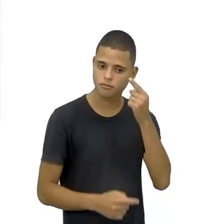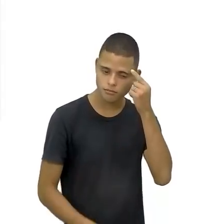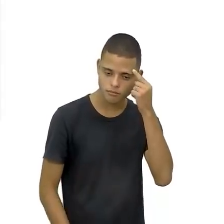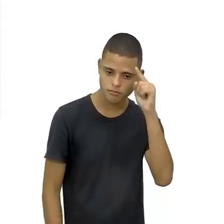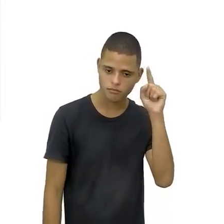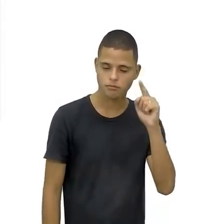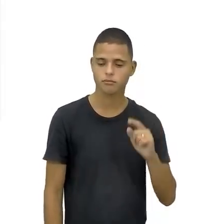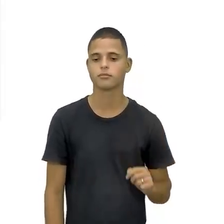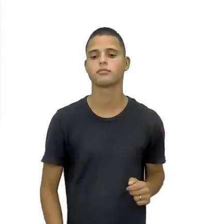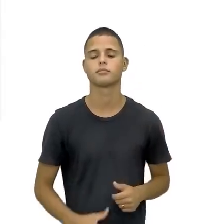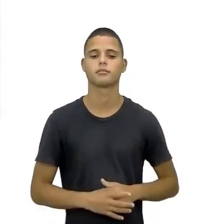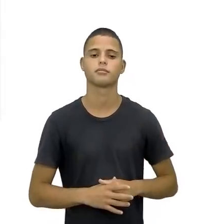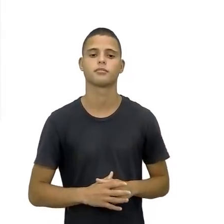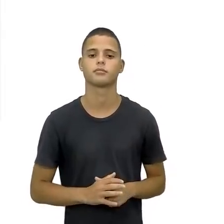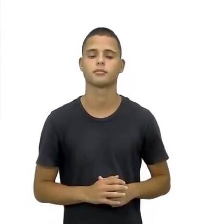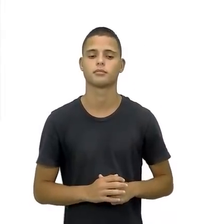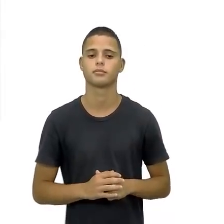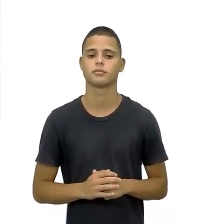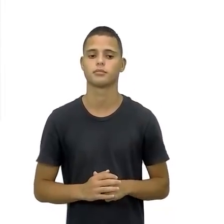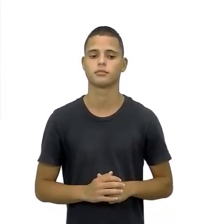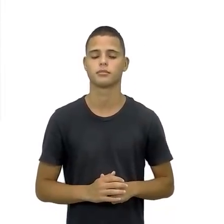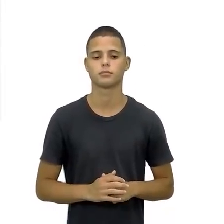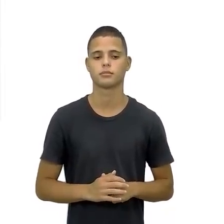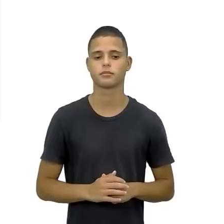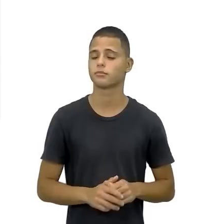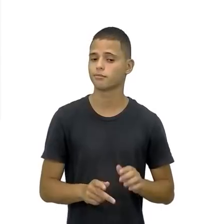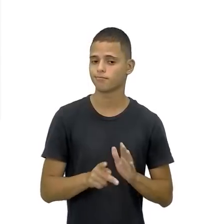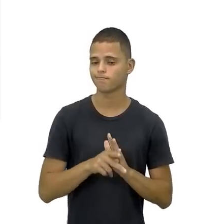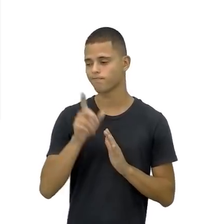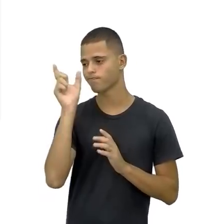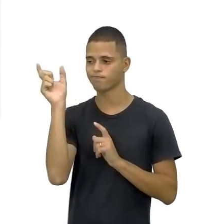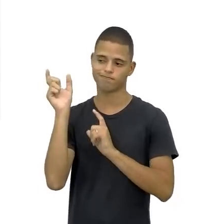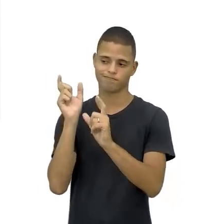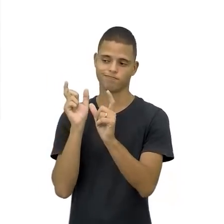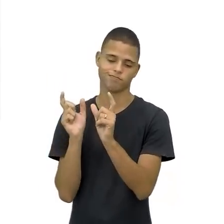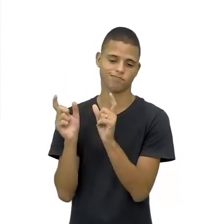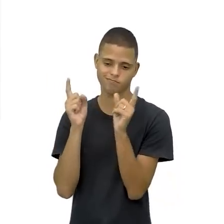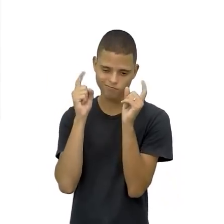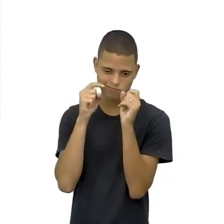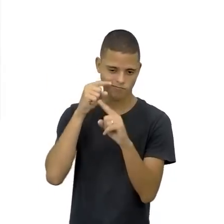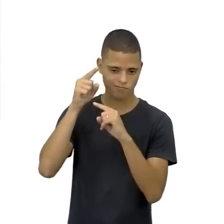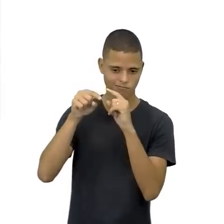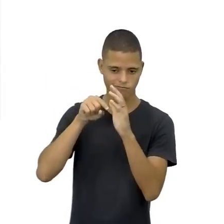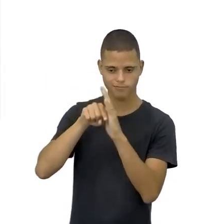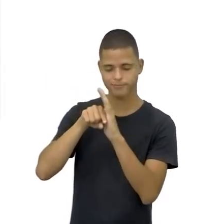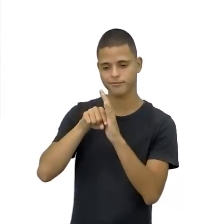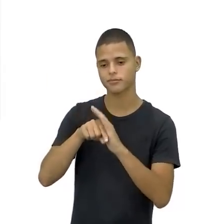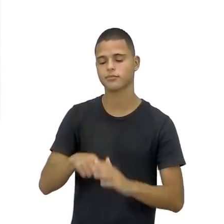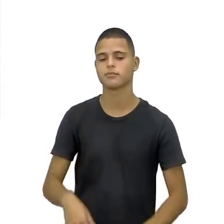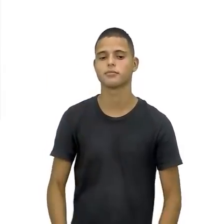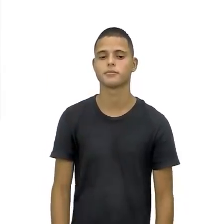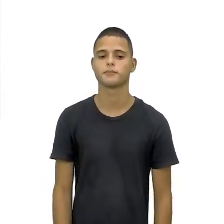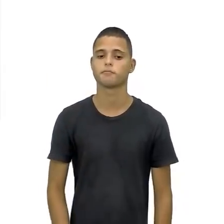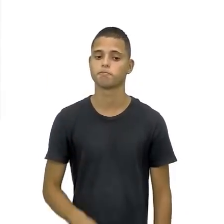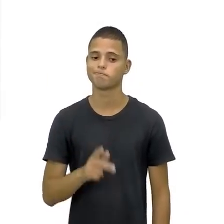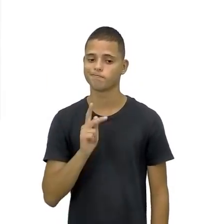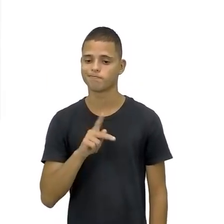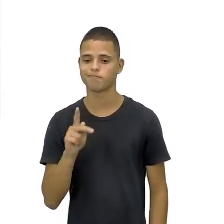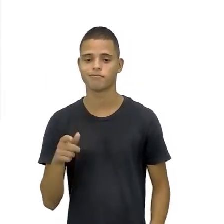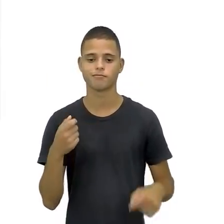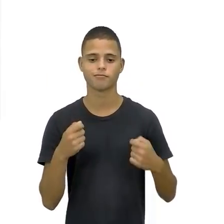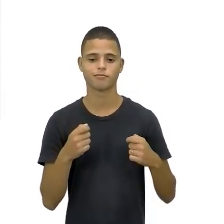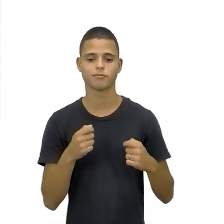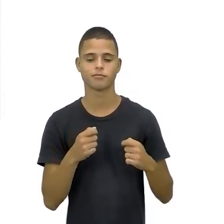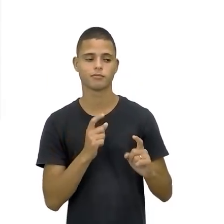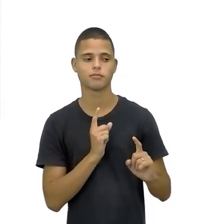brainstorm, das questões das palavras que são ali jogadas, e o professor precisa entrar em sala com os